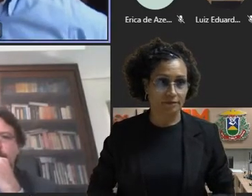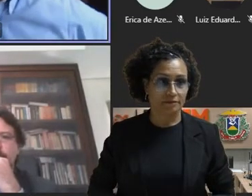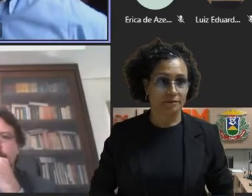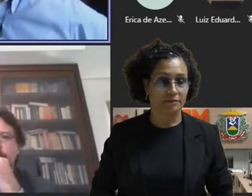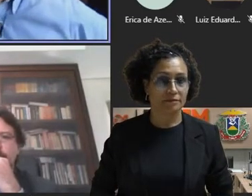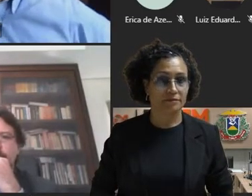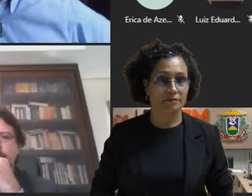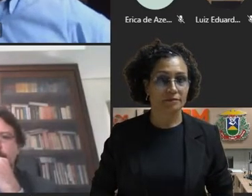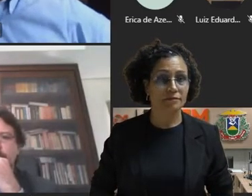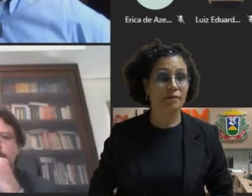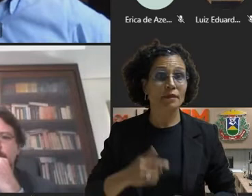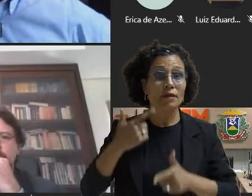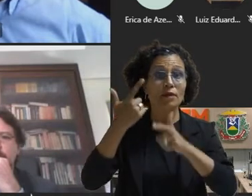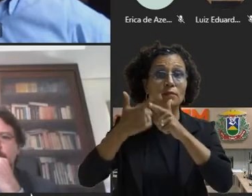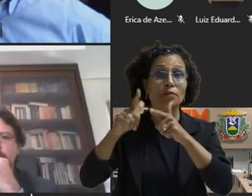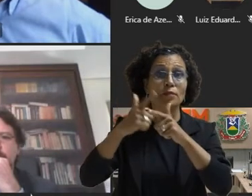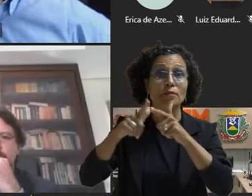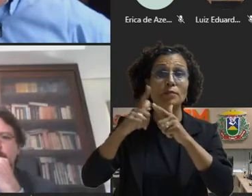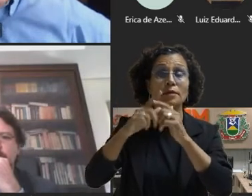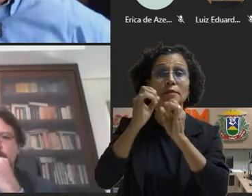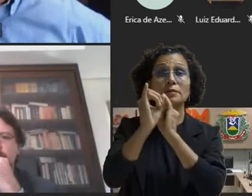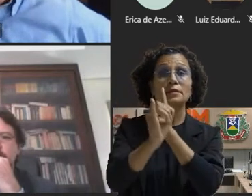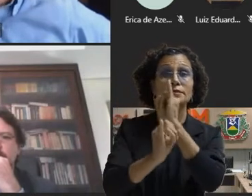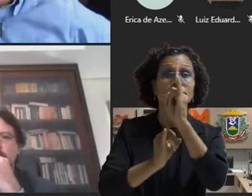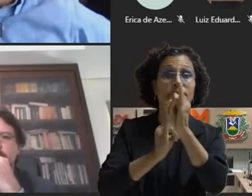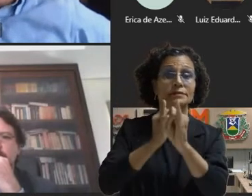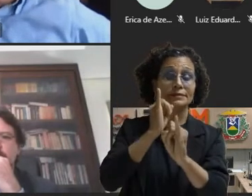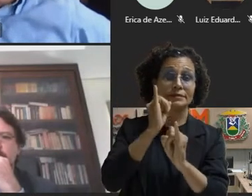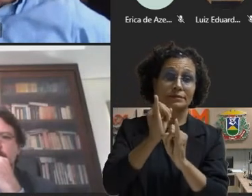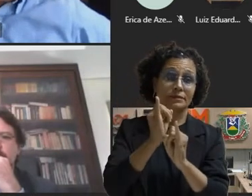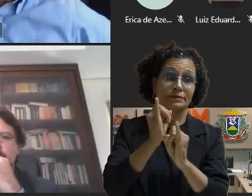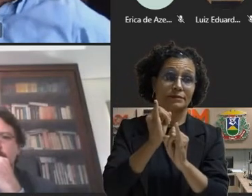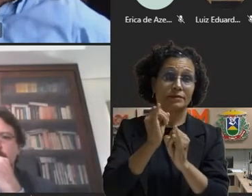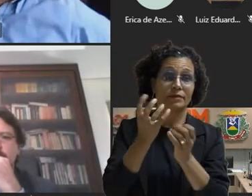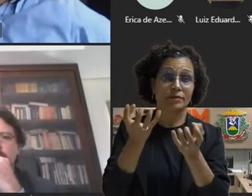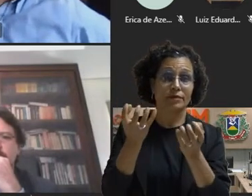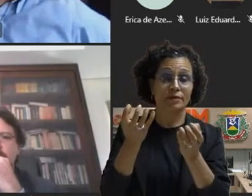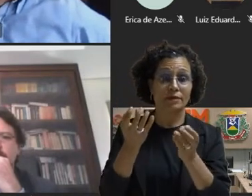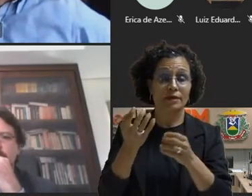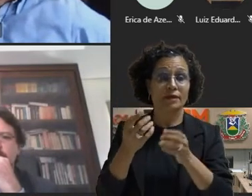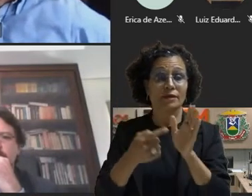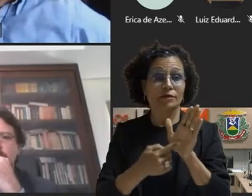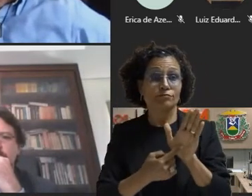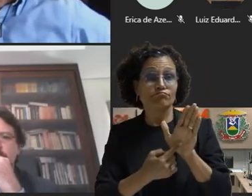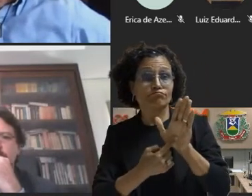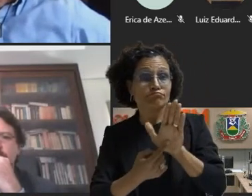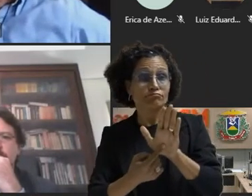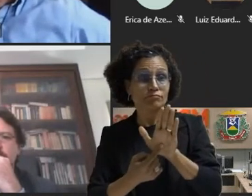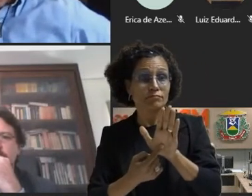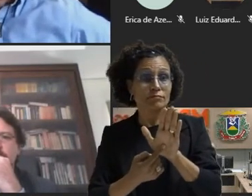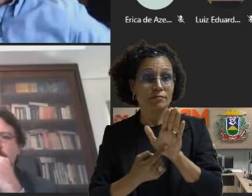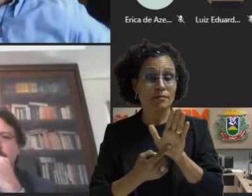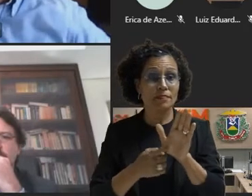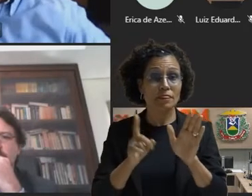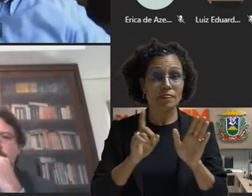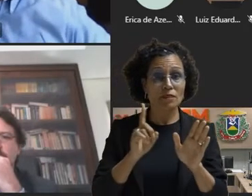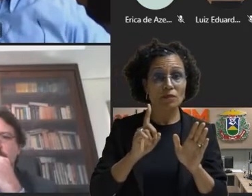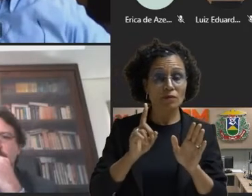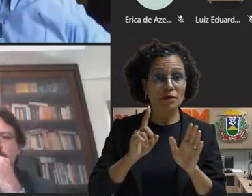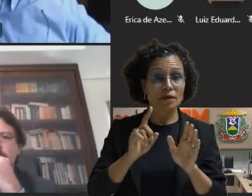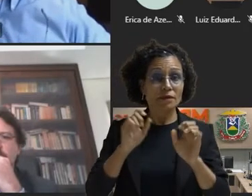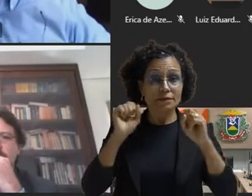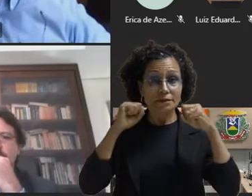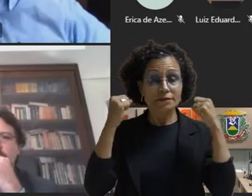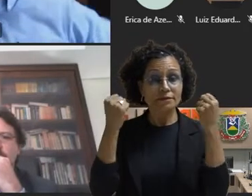Olha, eu estou com um problema aqui na internet e eu queria me manifestar, não era em relação a esse voto do Domingos.